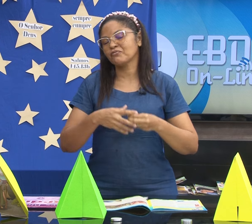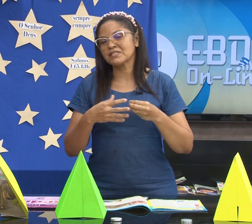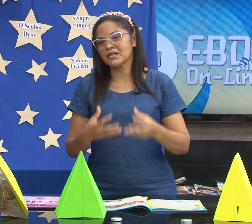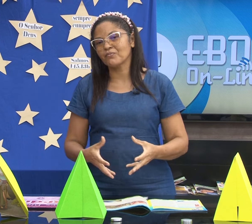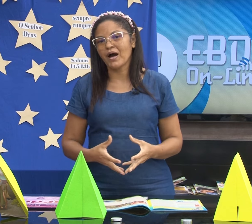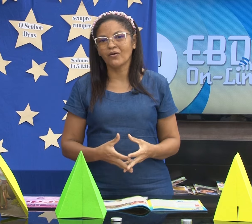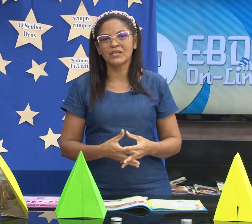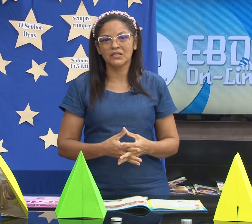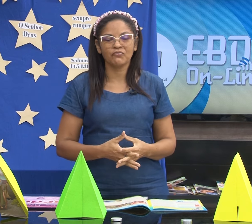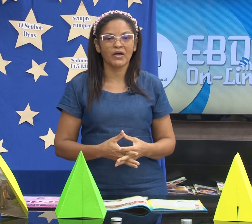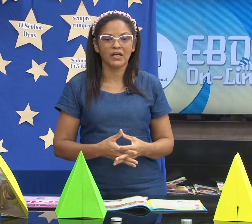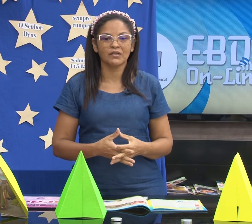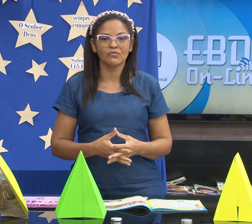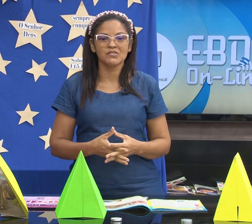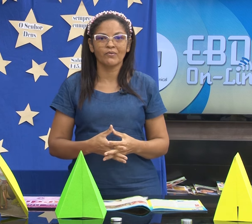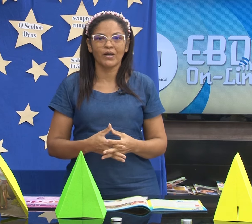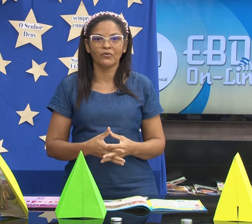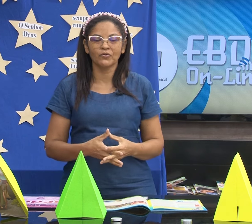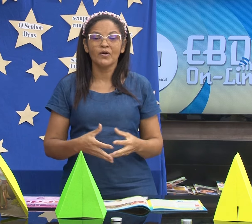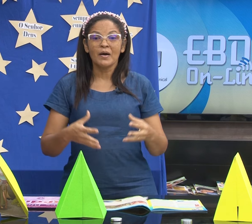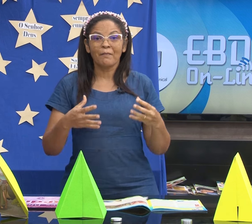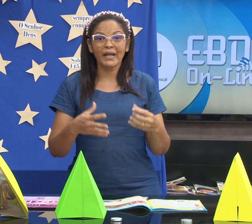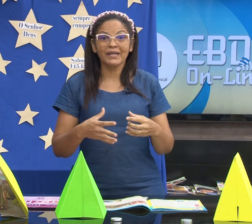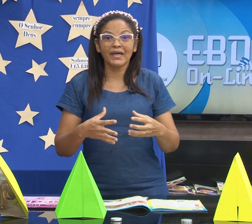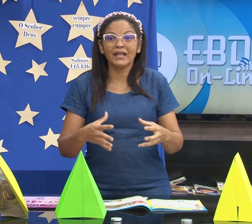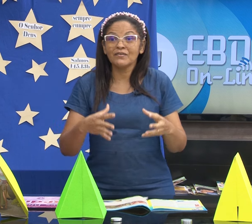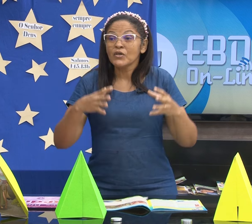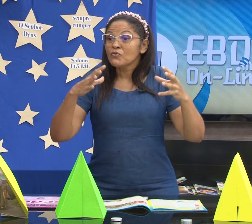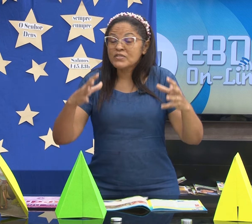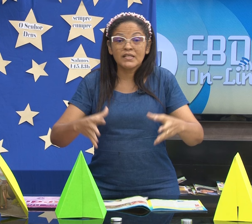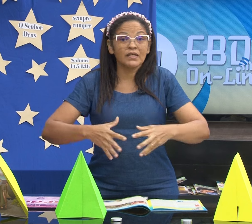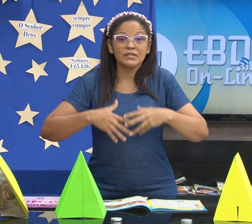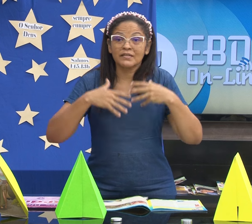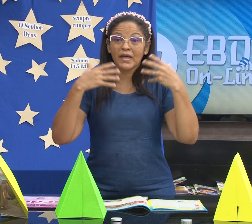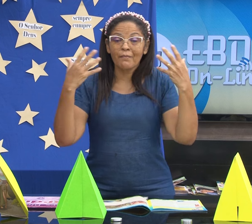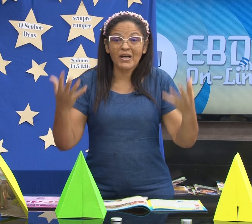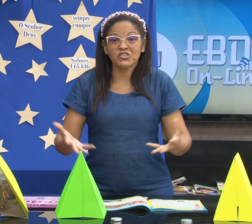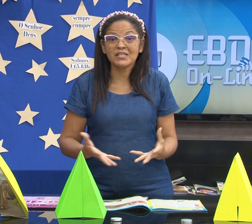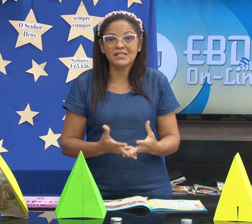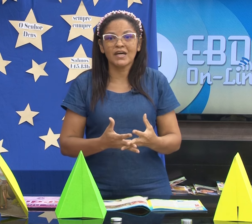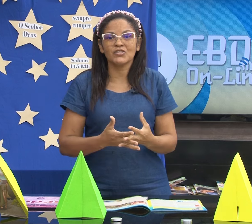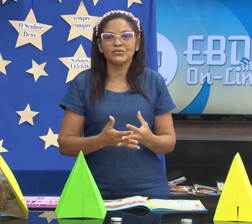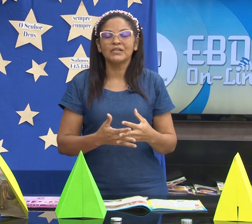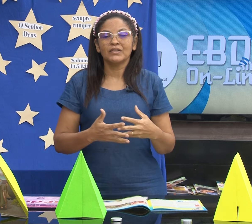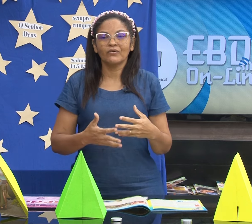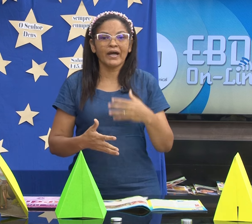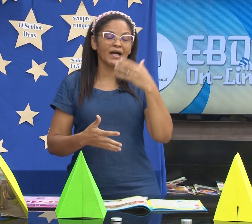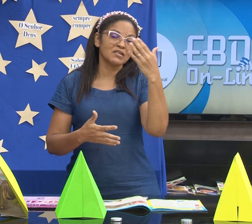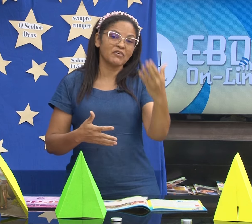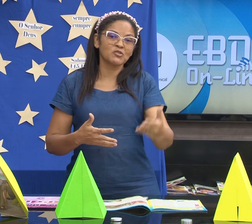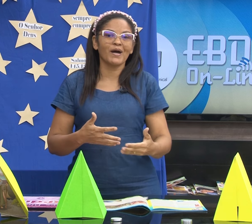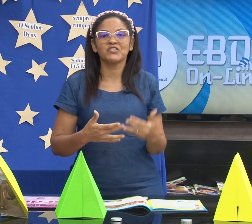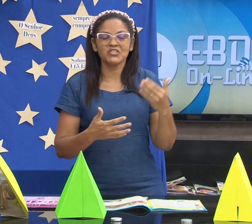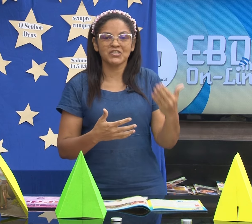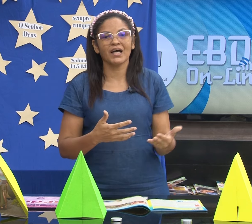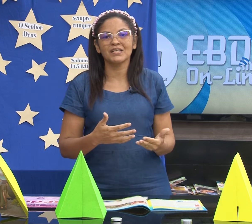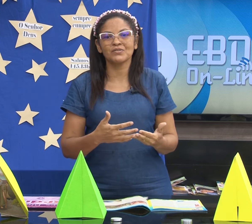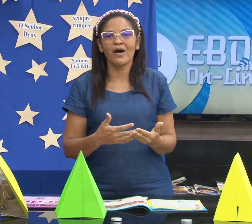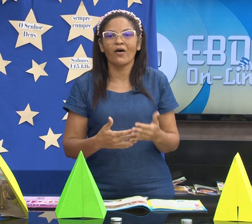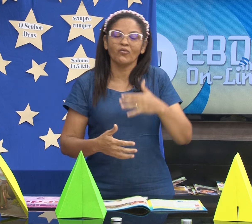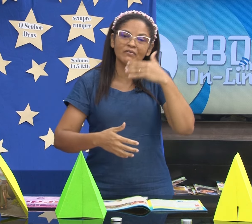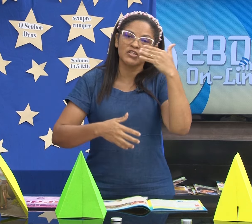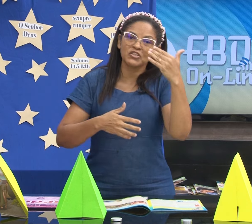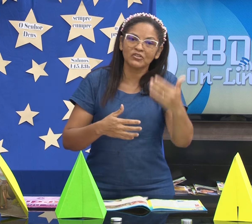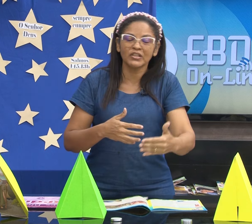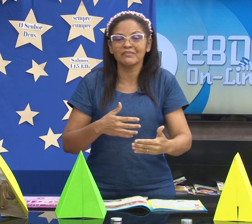bom você fazer uma aula diferente com o seu aluno para que ele se tenha mais desejo não é cada vez mais de estar na